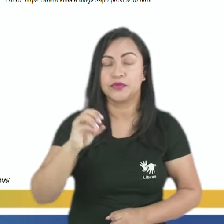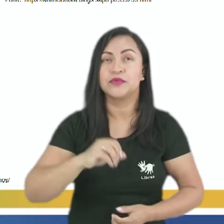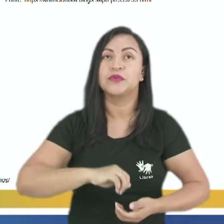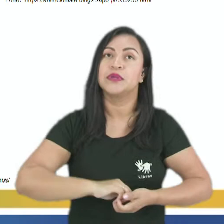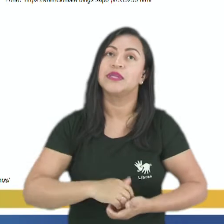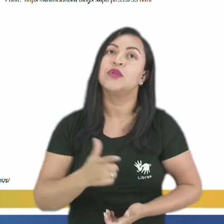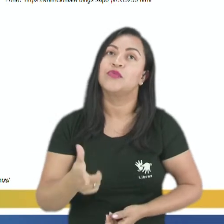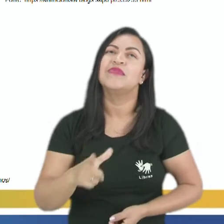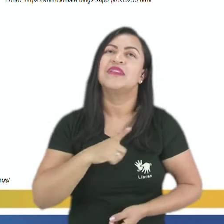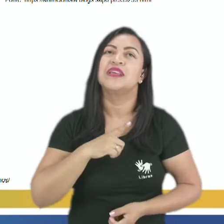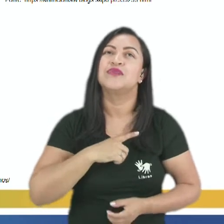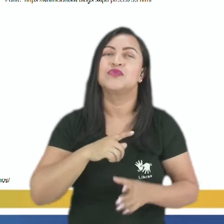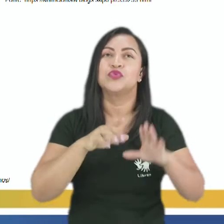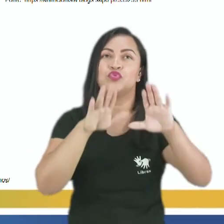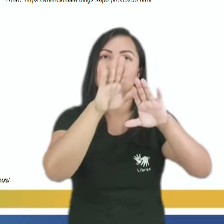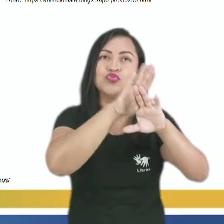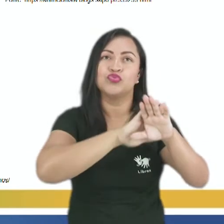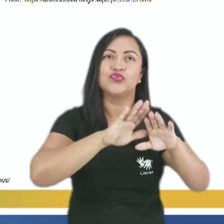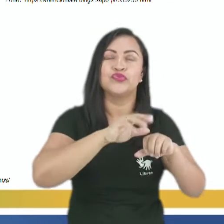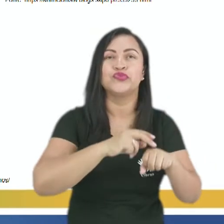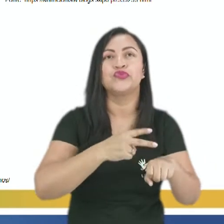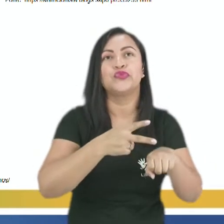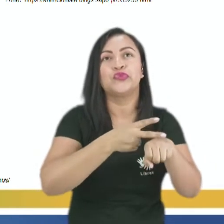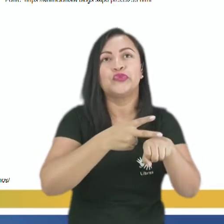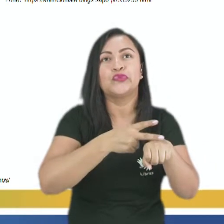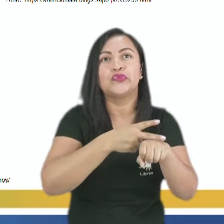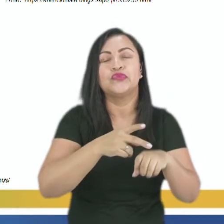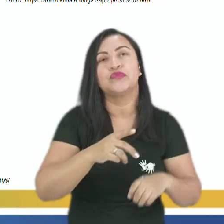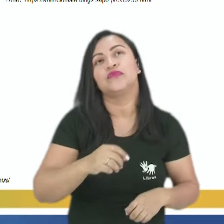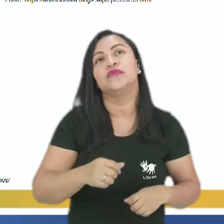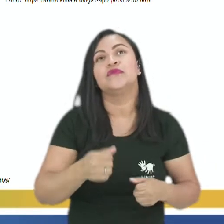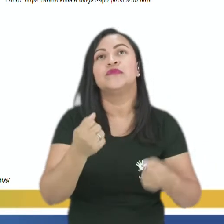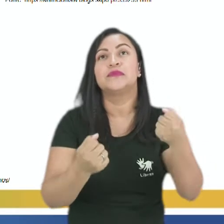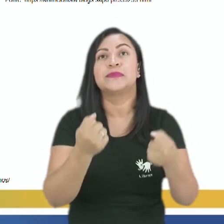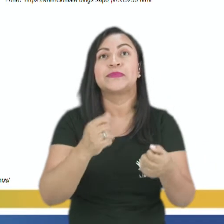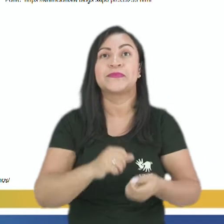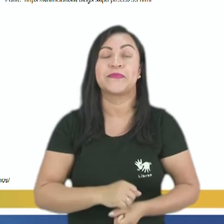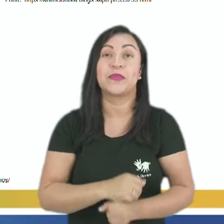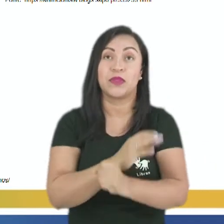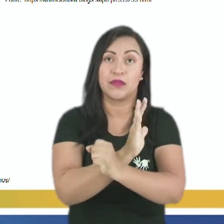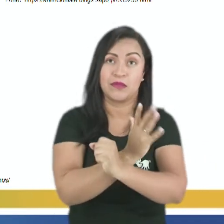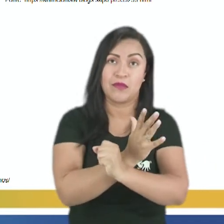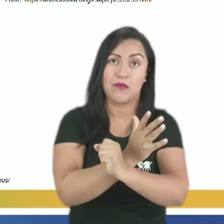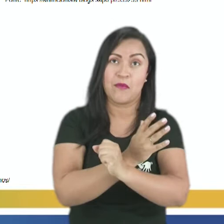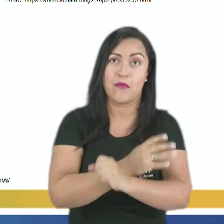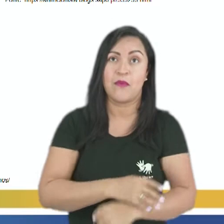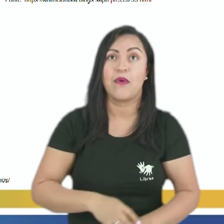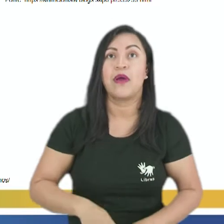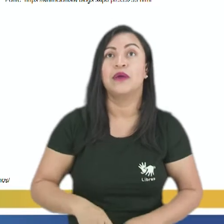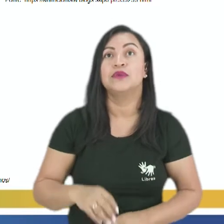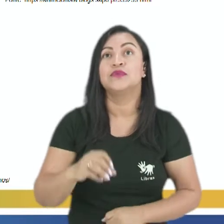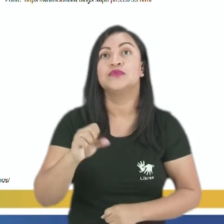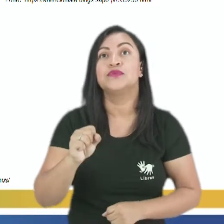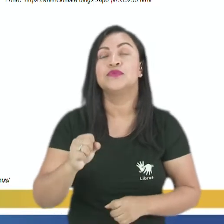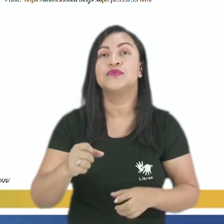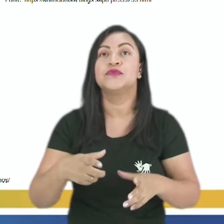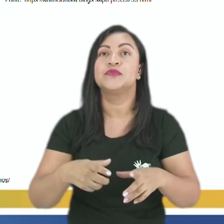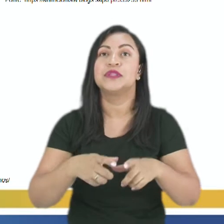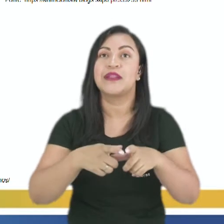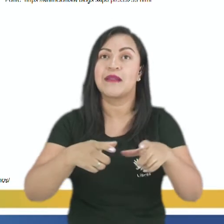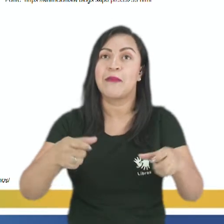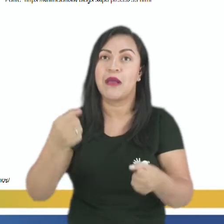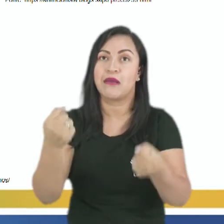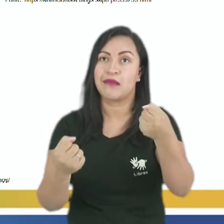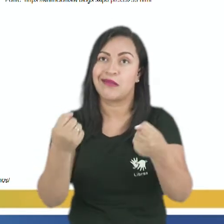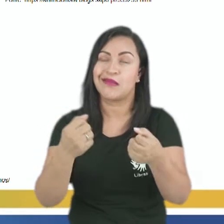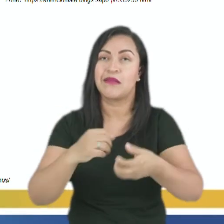marcações nos vidros do carro, que são feitos com ácido fluorídrico. Nós temos o ácido sulfúrico, que está presente na solução das